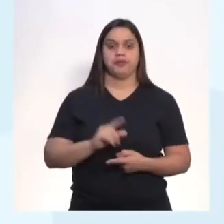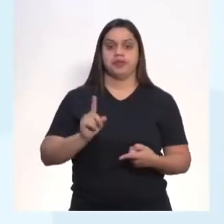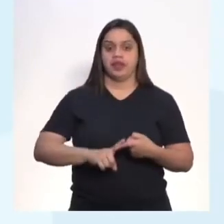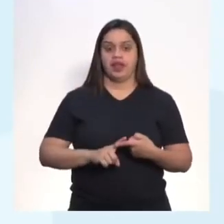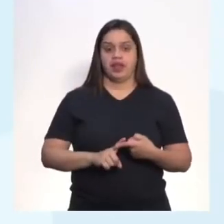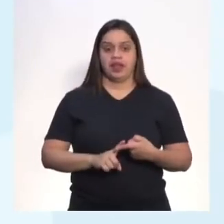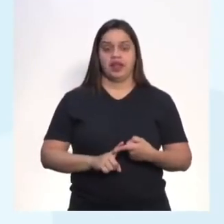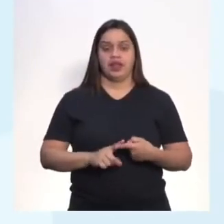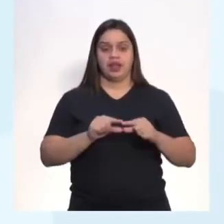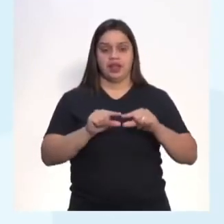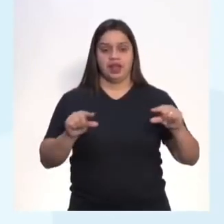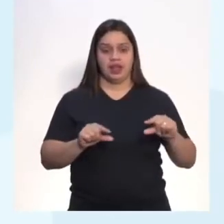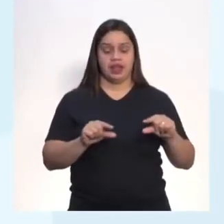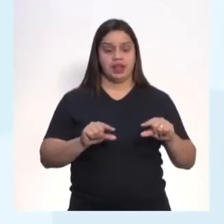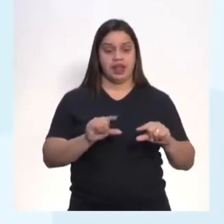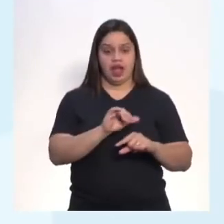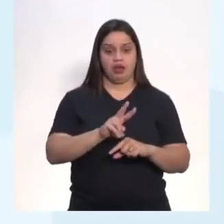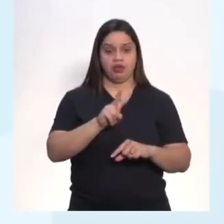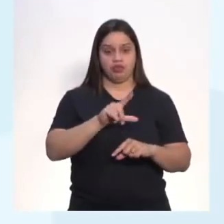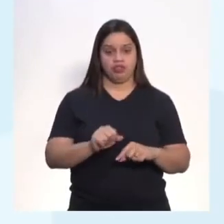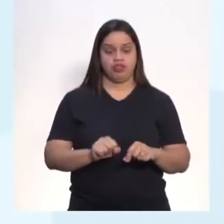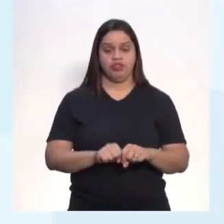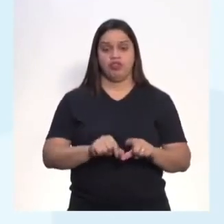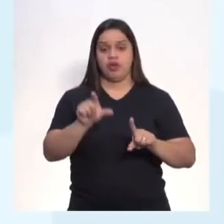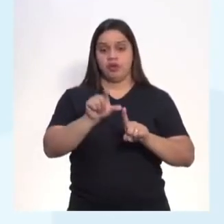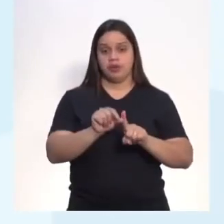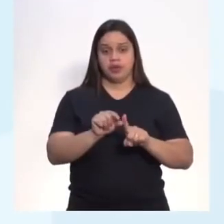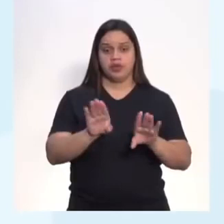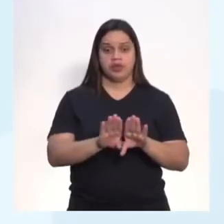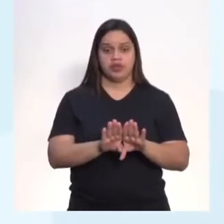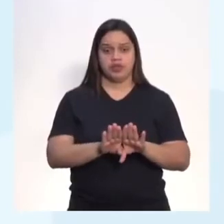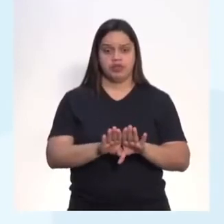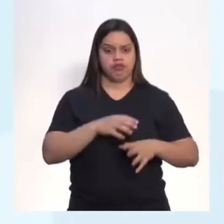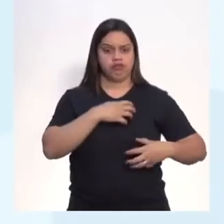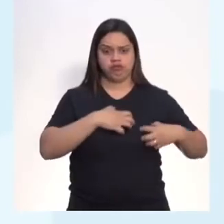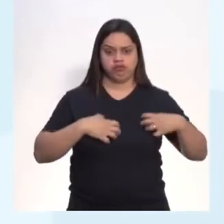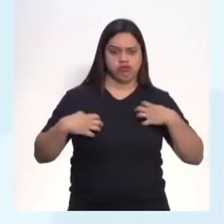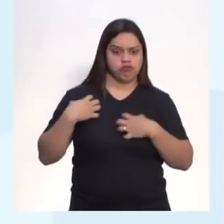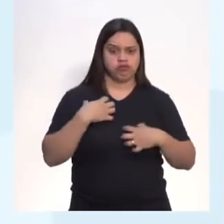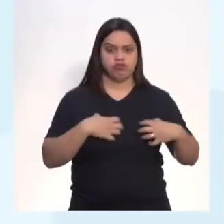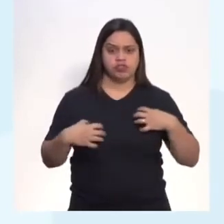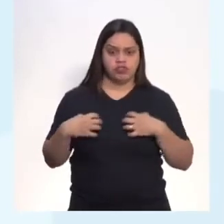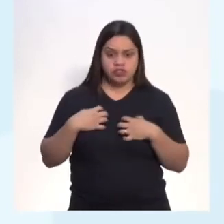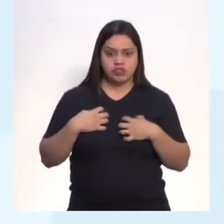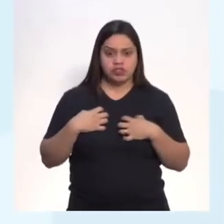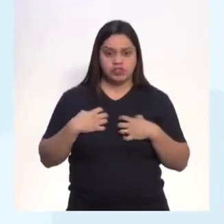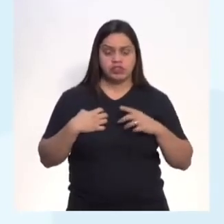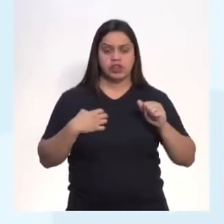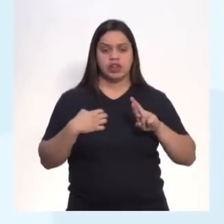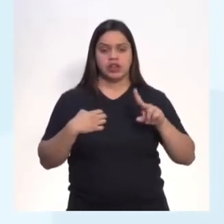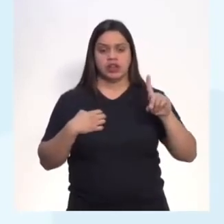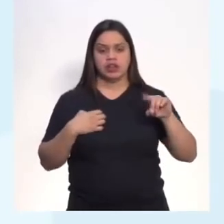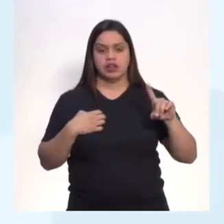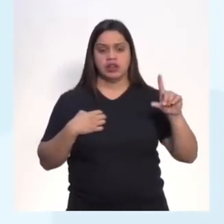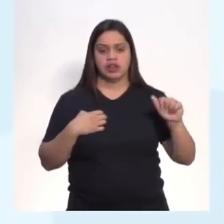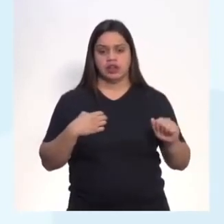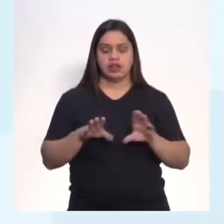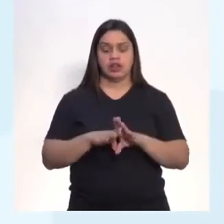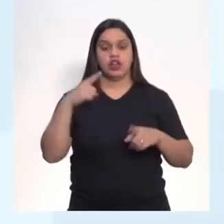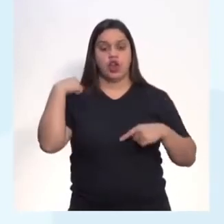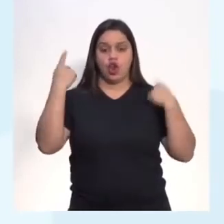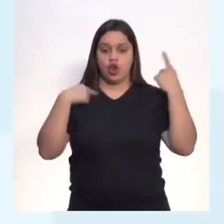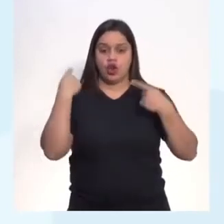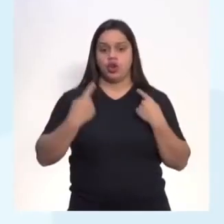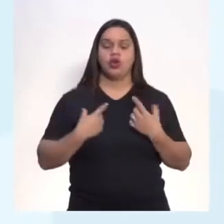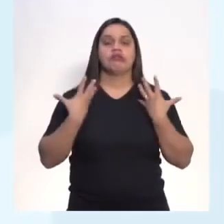Altivo, minúsculo. O que tem ali? Ardido. Enfurecido, Uhum. ardida, louco e